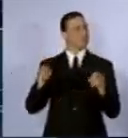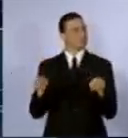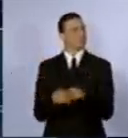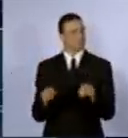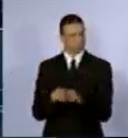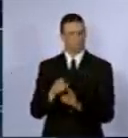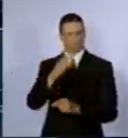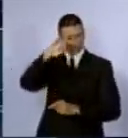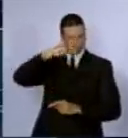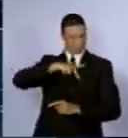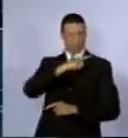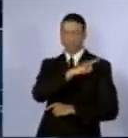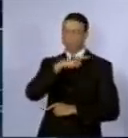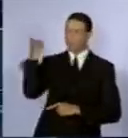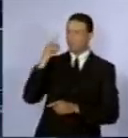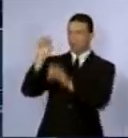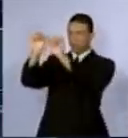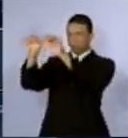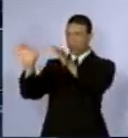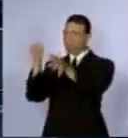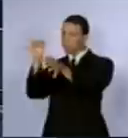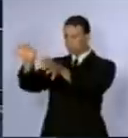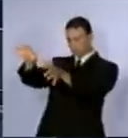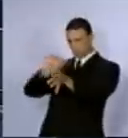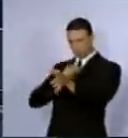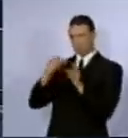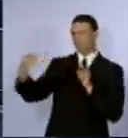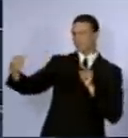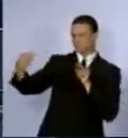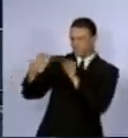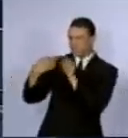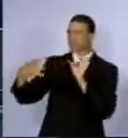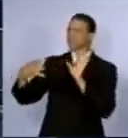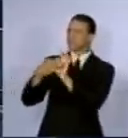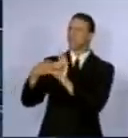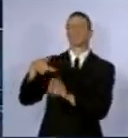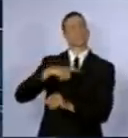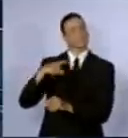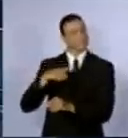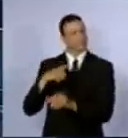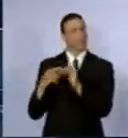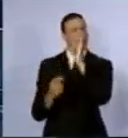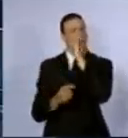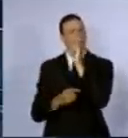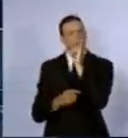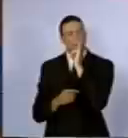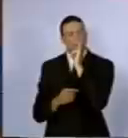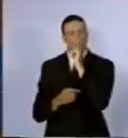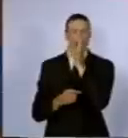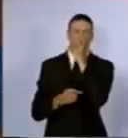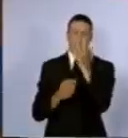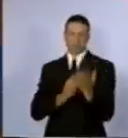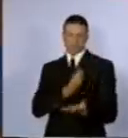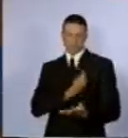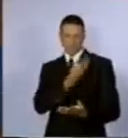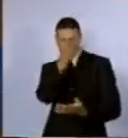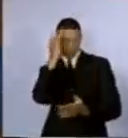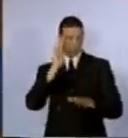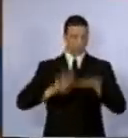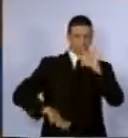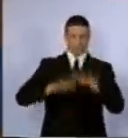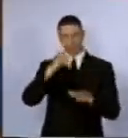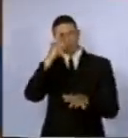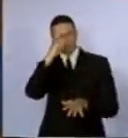entre suicídio e o campo eletromagnético, ou seja, afeta de fato a vida das pessoas nesse sentido também.